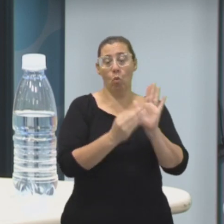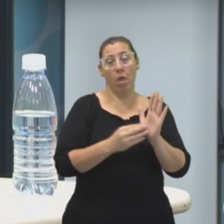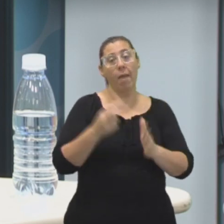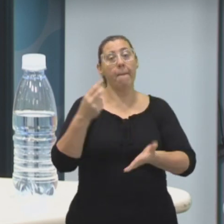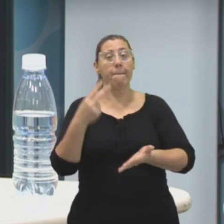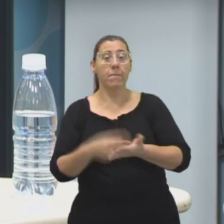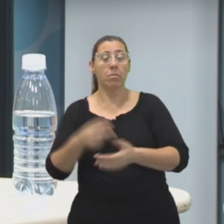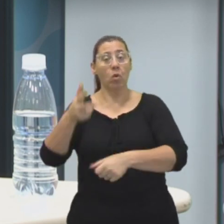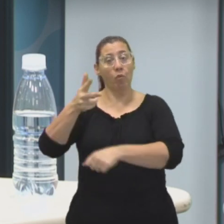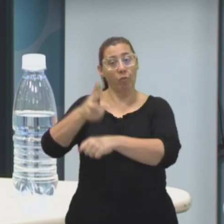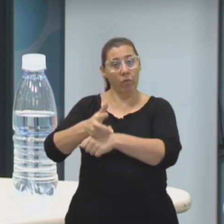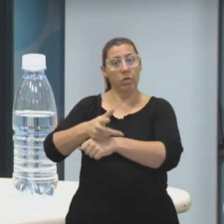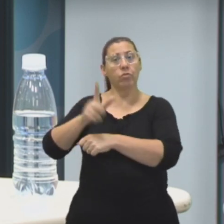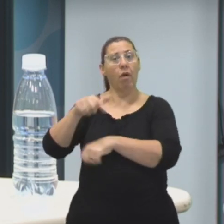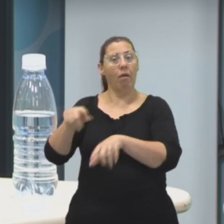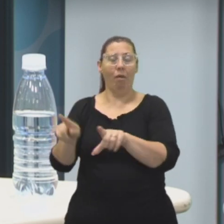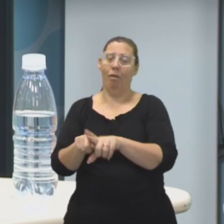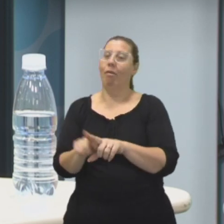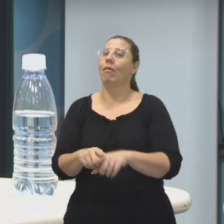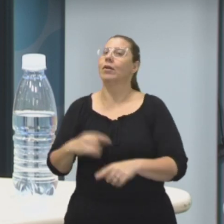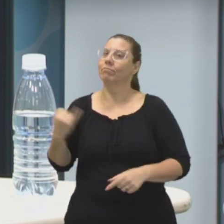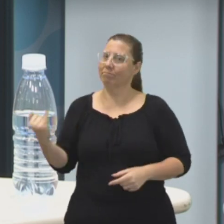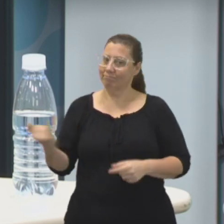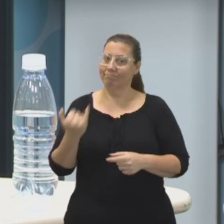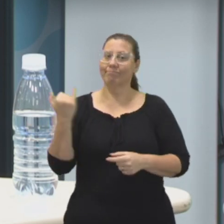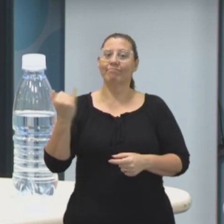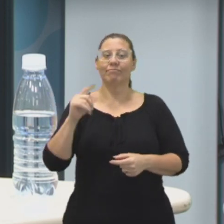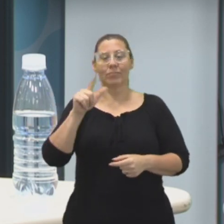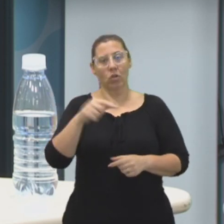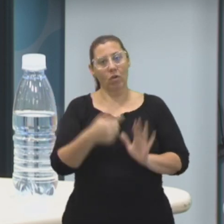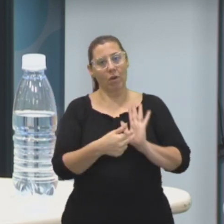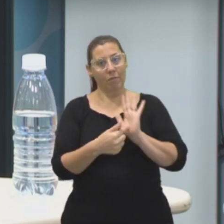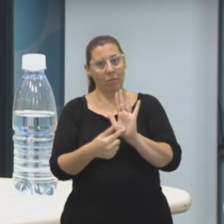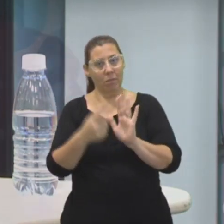um vídeo, também tem a mesma finalidade. É isso que eu quero dizer.